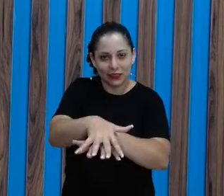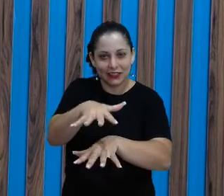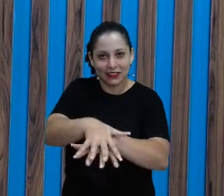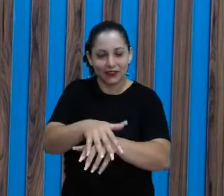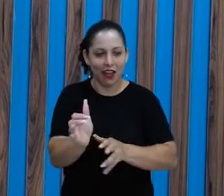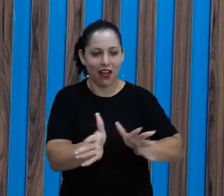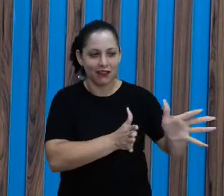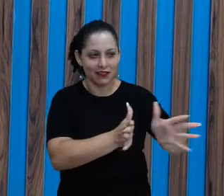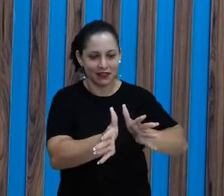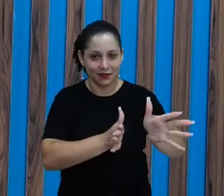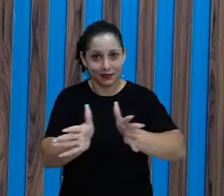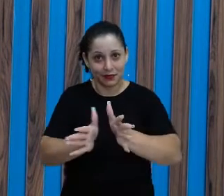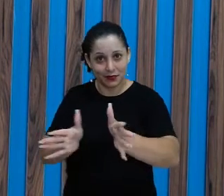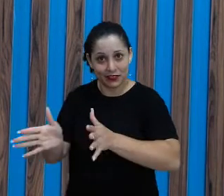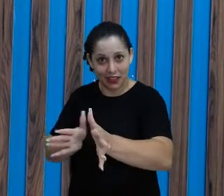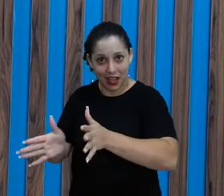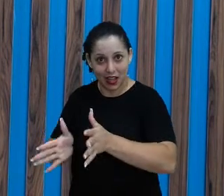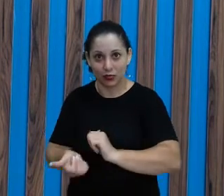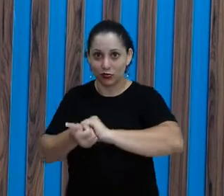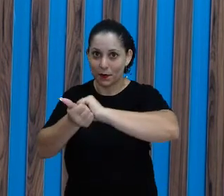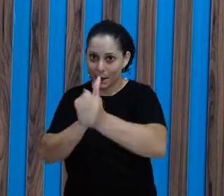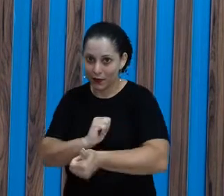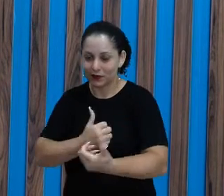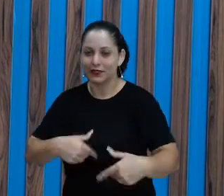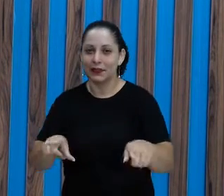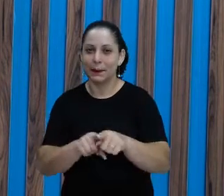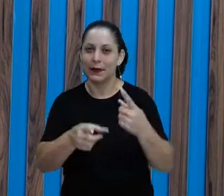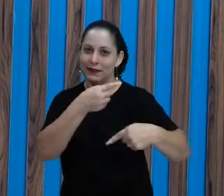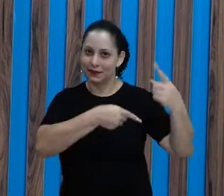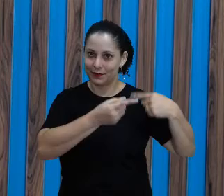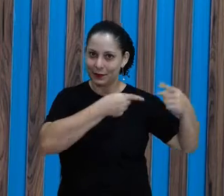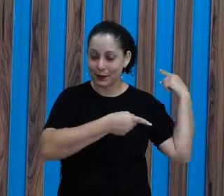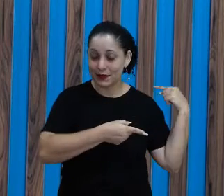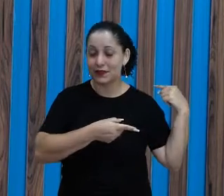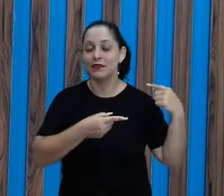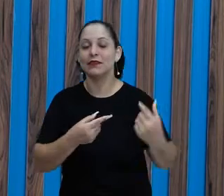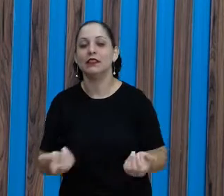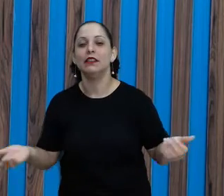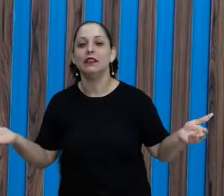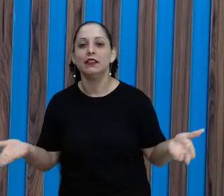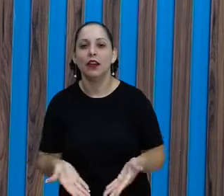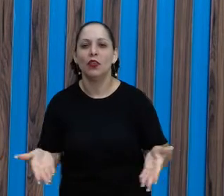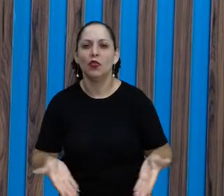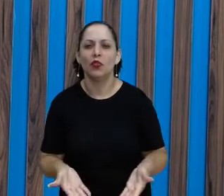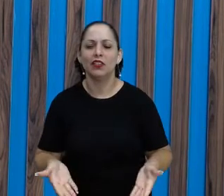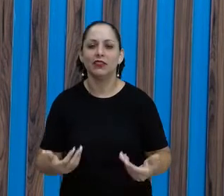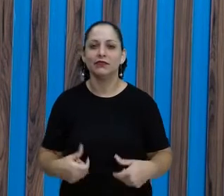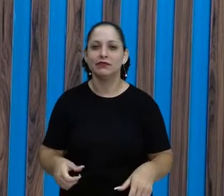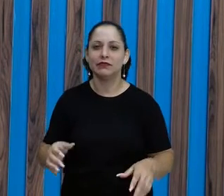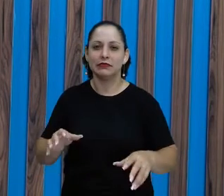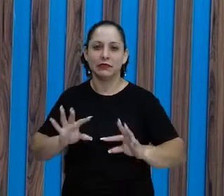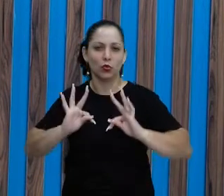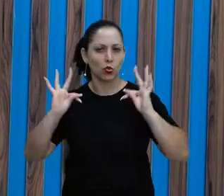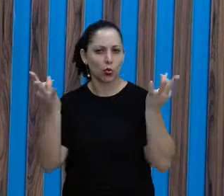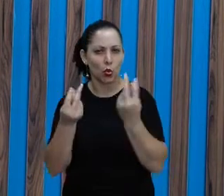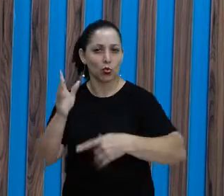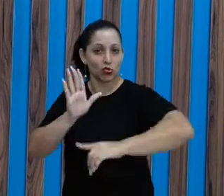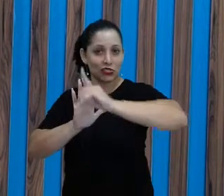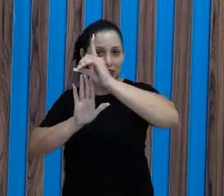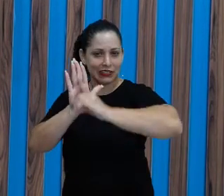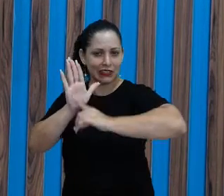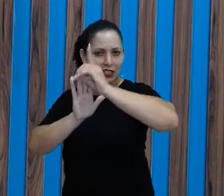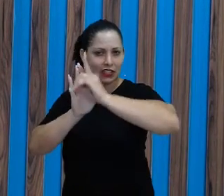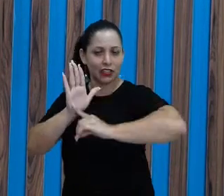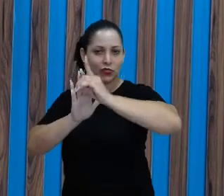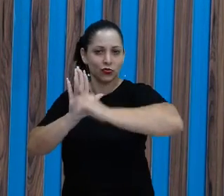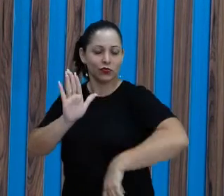de acessibilidade ao esporte, né? A gente falou na semana passada. E falando sobre todos os nossos direitos, né? O que é que a gente